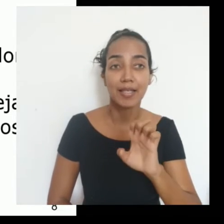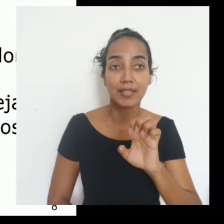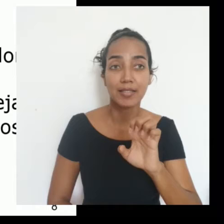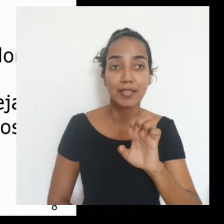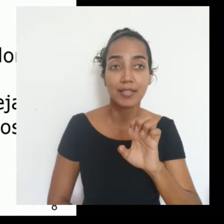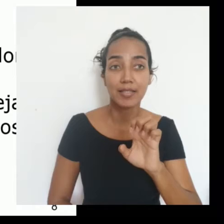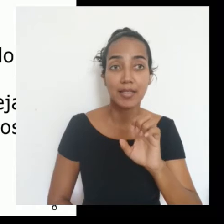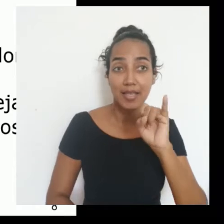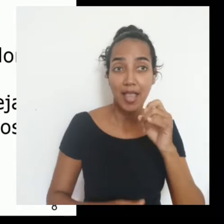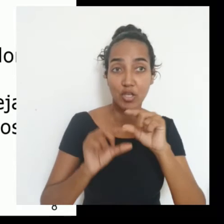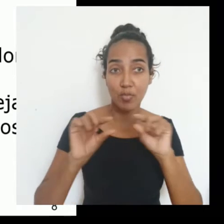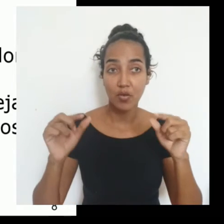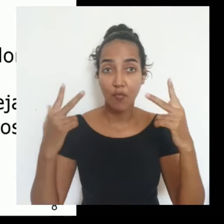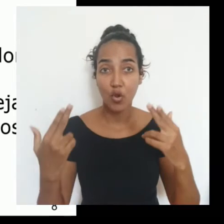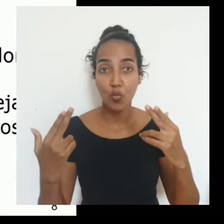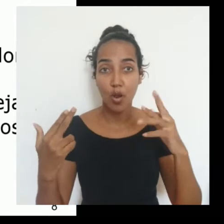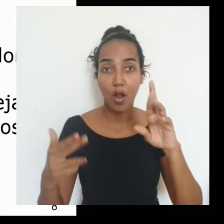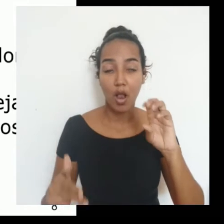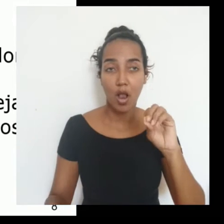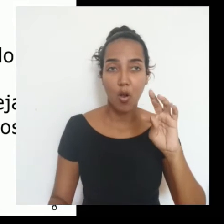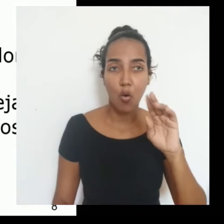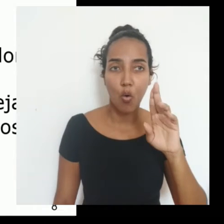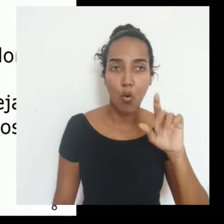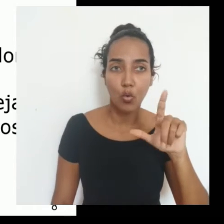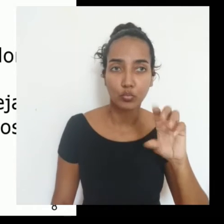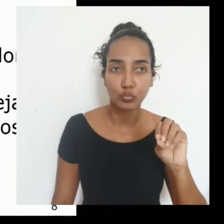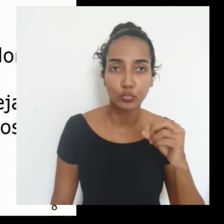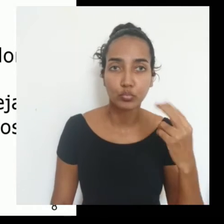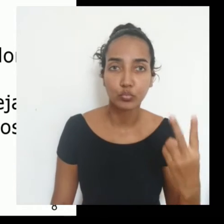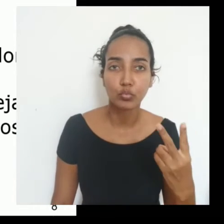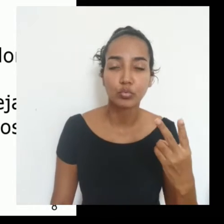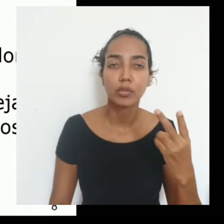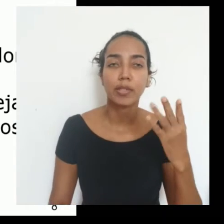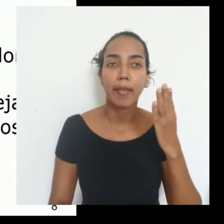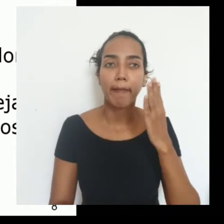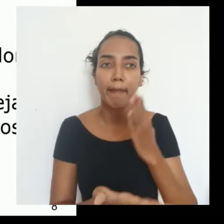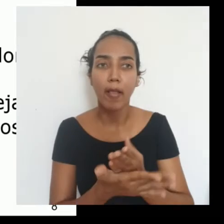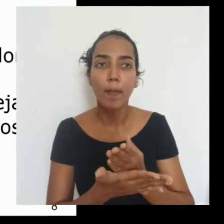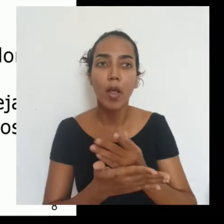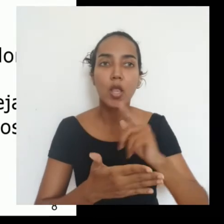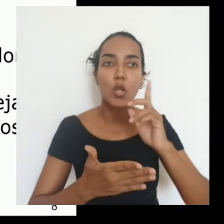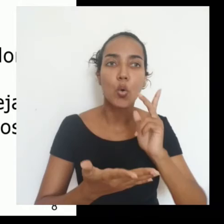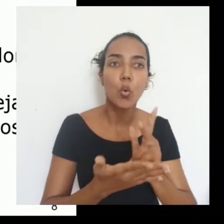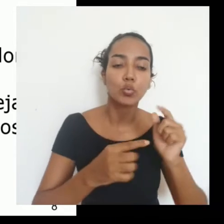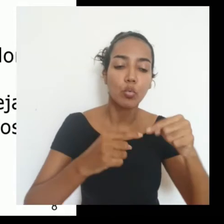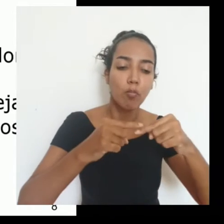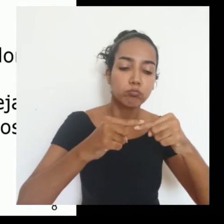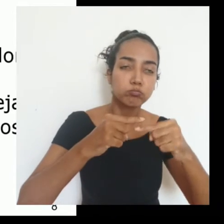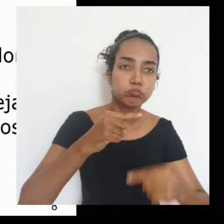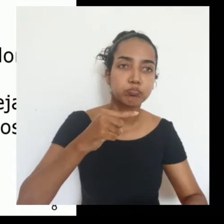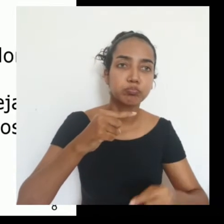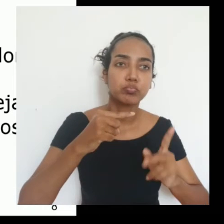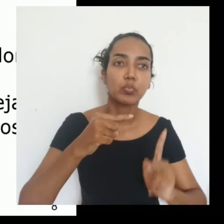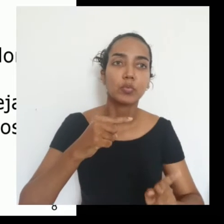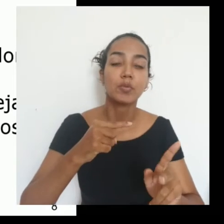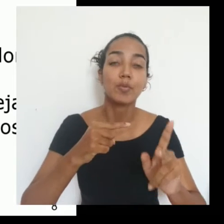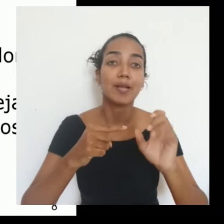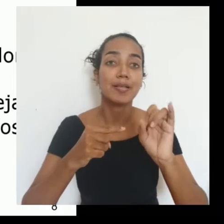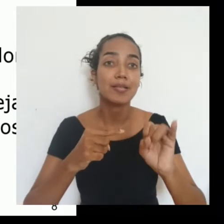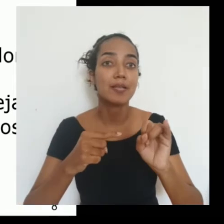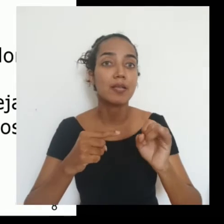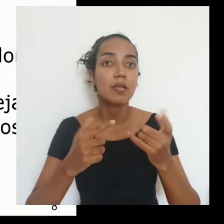2, executa comandos 2, quebra e continua a executar daqui para baixo. Se não cair em nenhum dos rótulos, executa o que